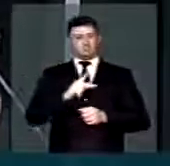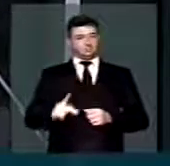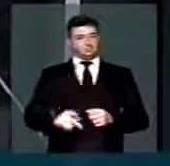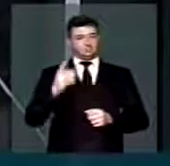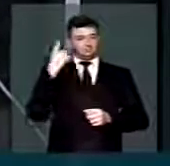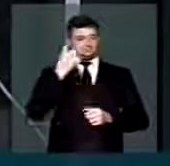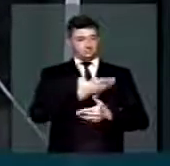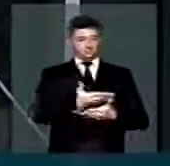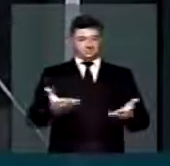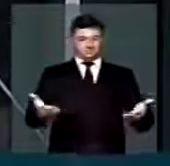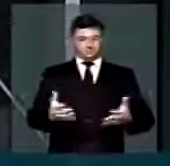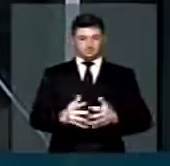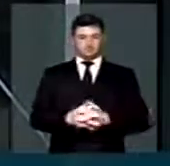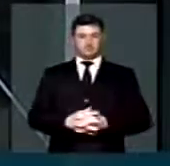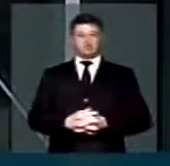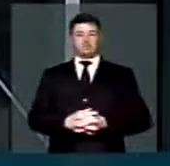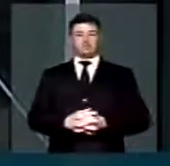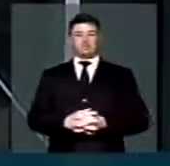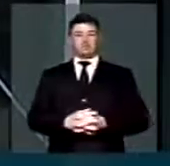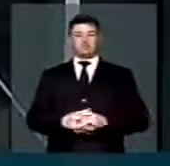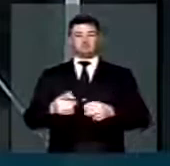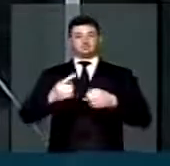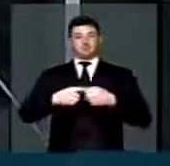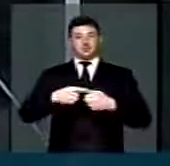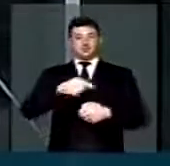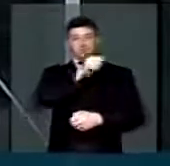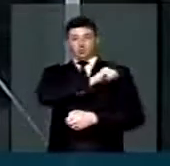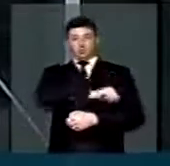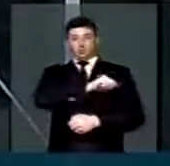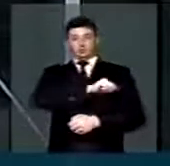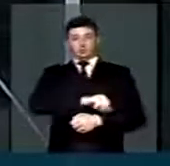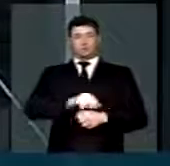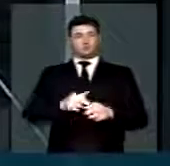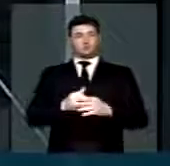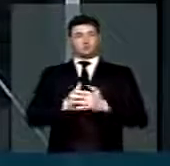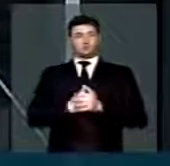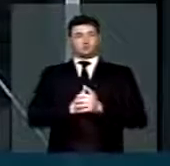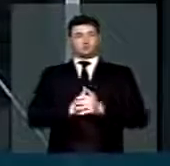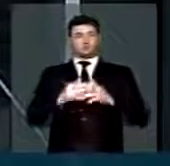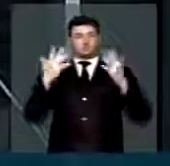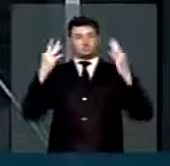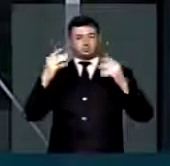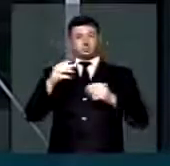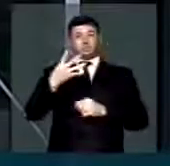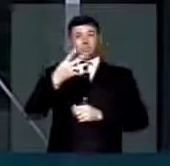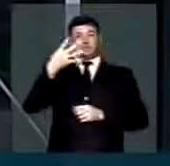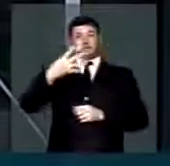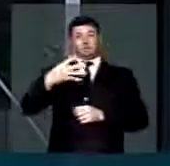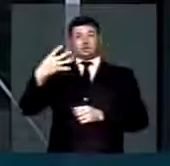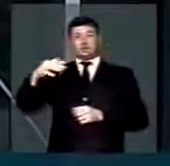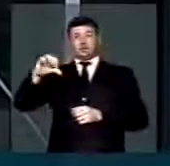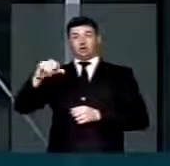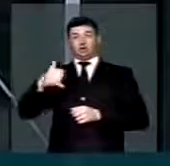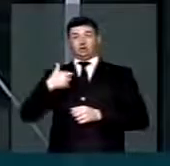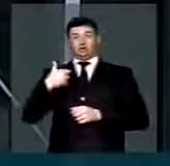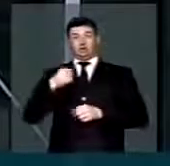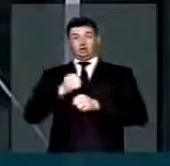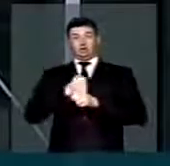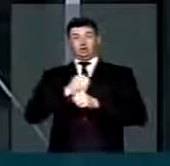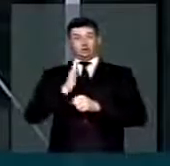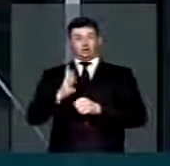senhores deputados, a cidade do Rio de Janeiro comemorou 449